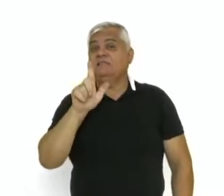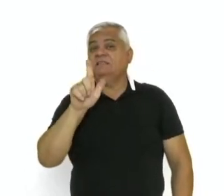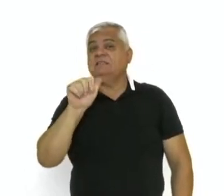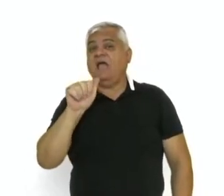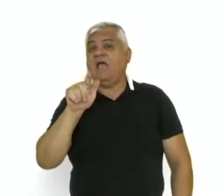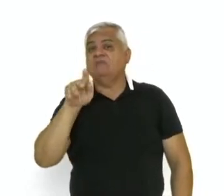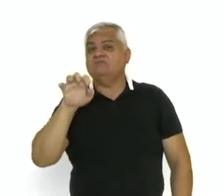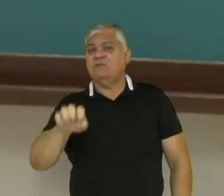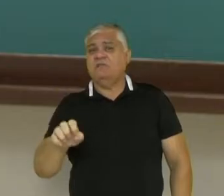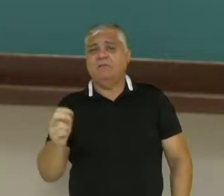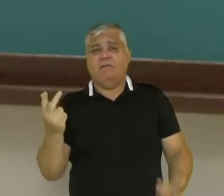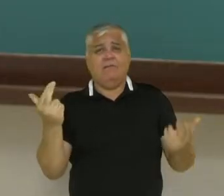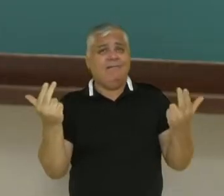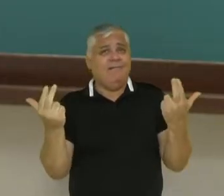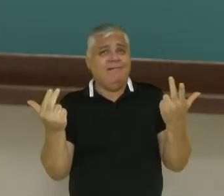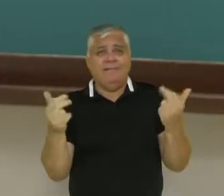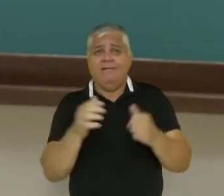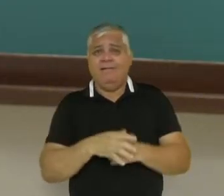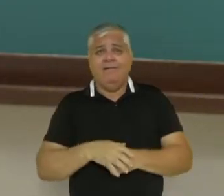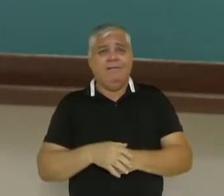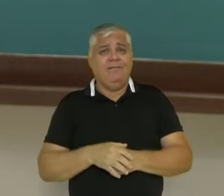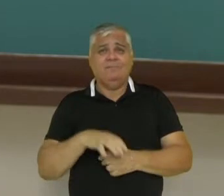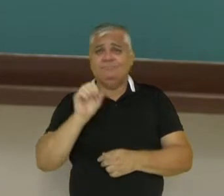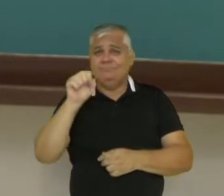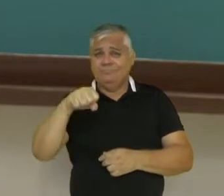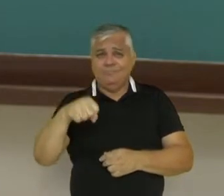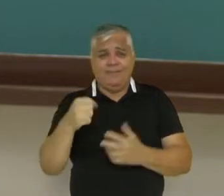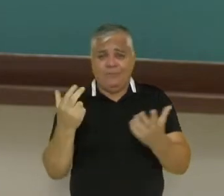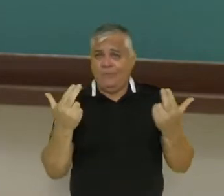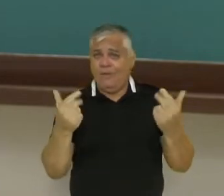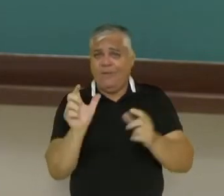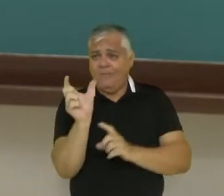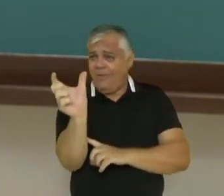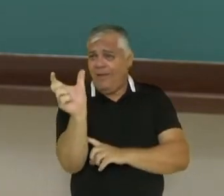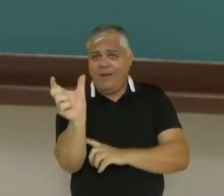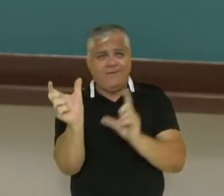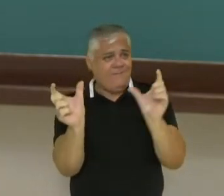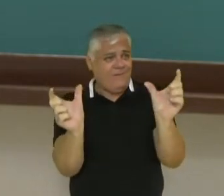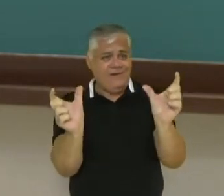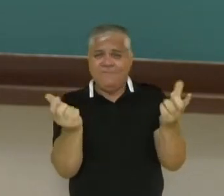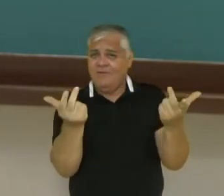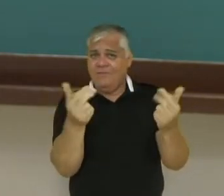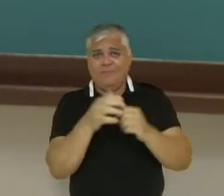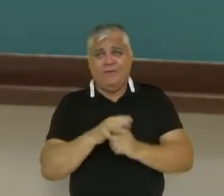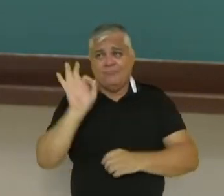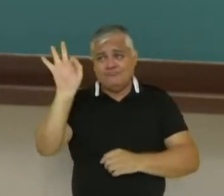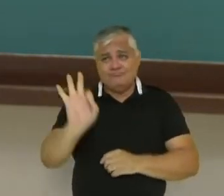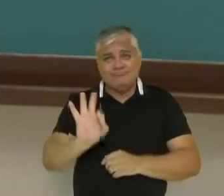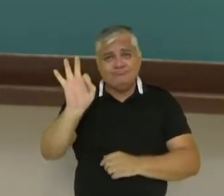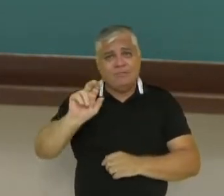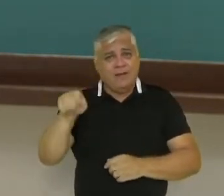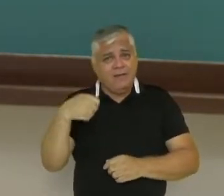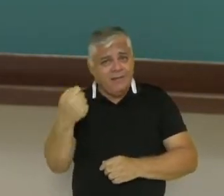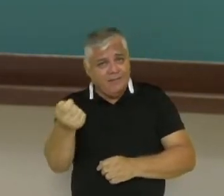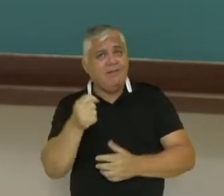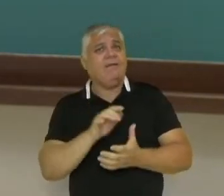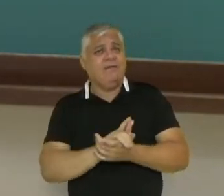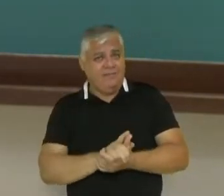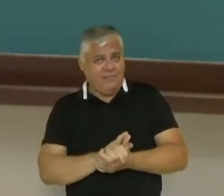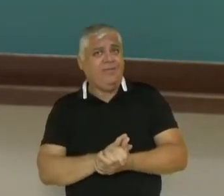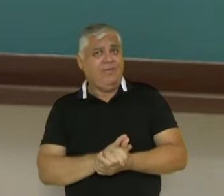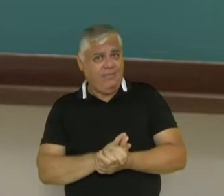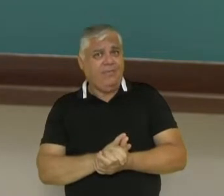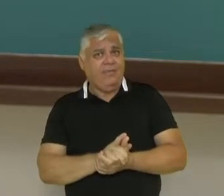corretos. É a mesma coisa? Sim. Os dois termos referem-se à mesma coisa, a fração de um número inteiro